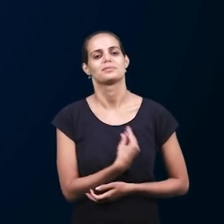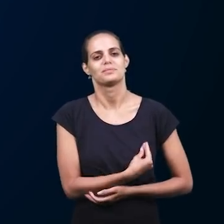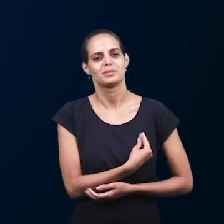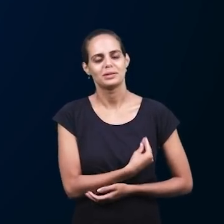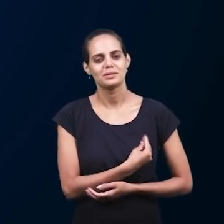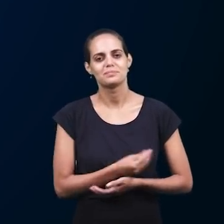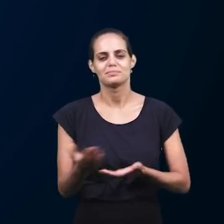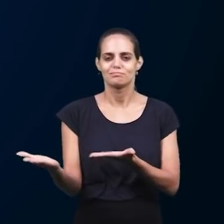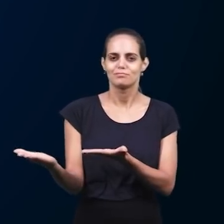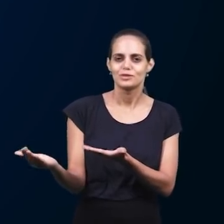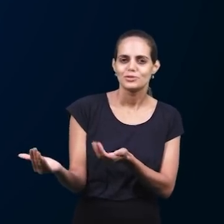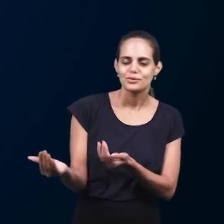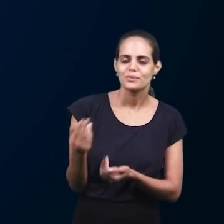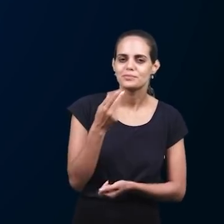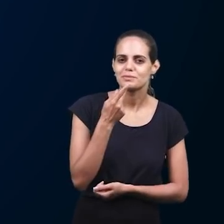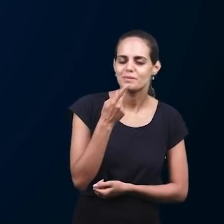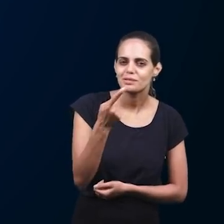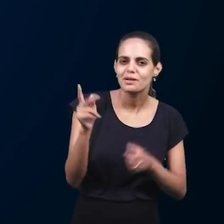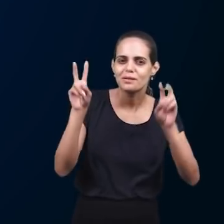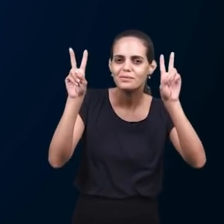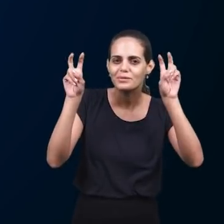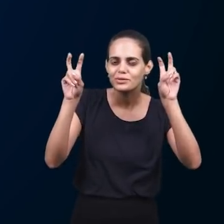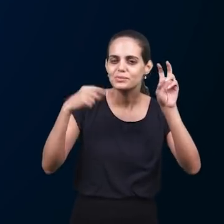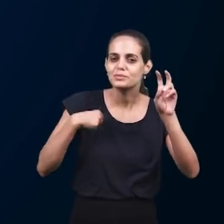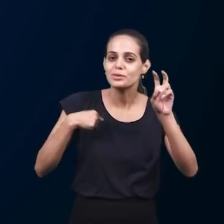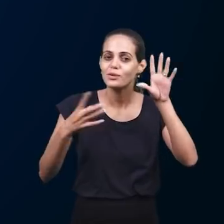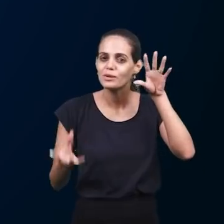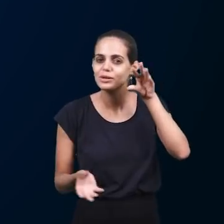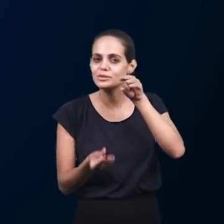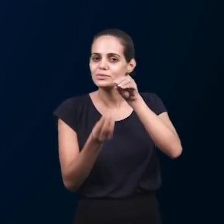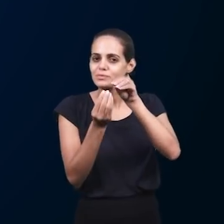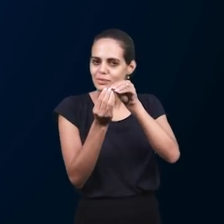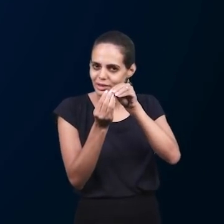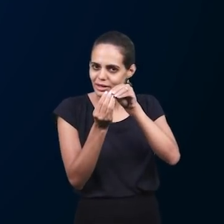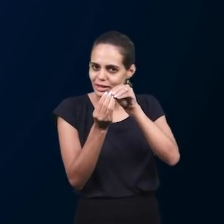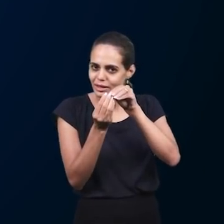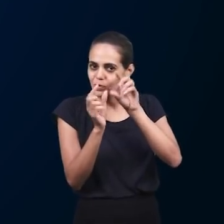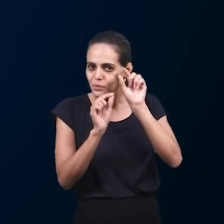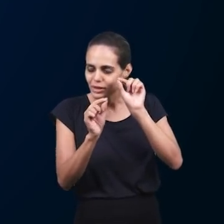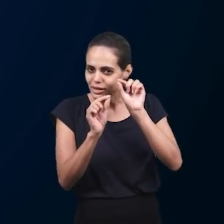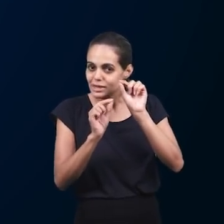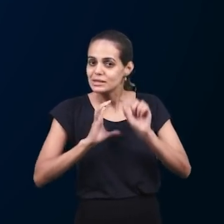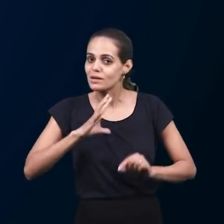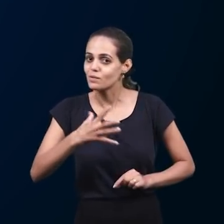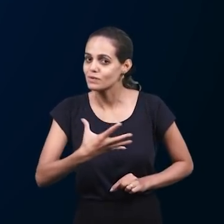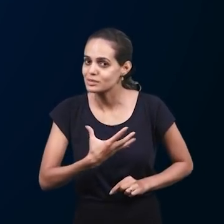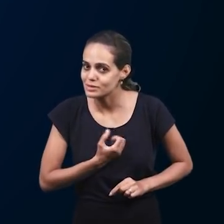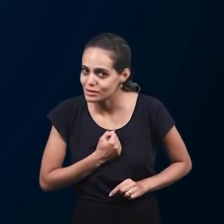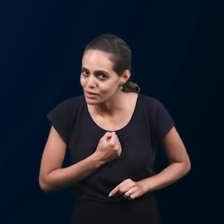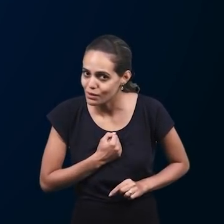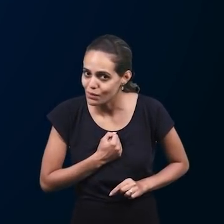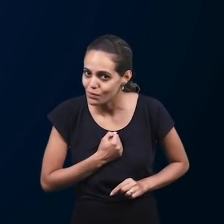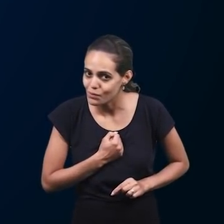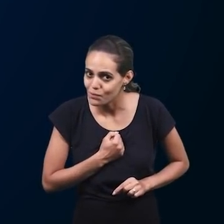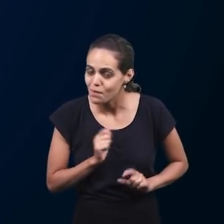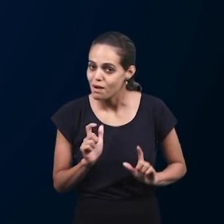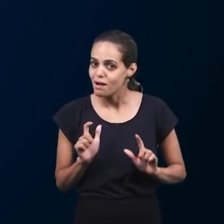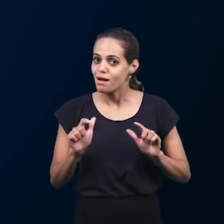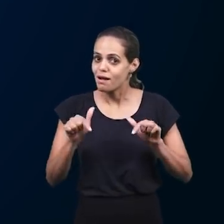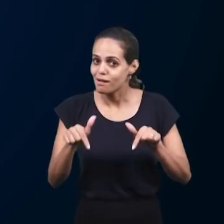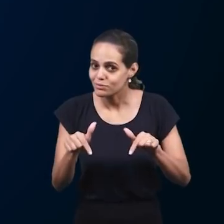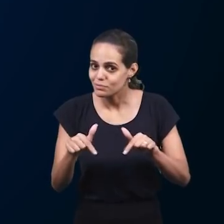num assunto que eu vou resumir numa expressão: salvação como ato e processo. A pessoa tem um encontro